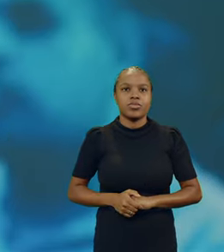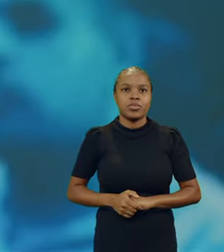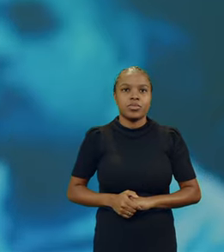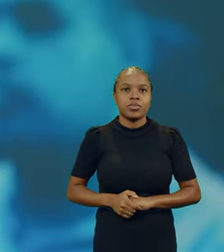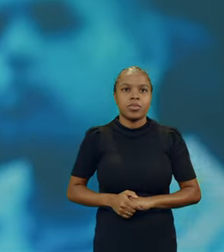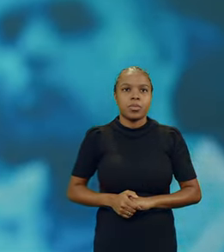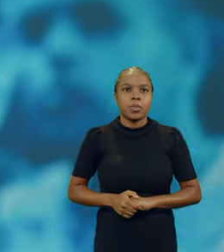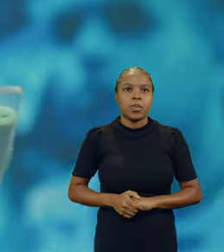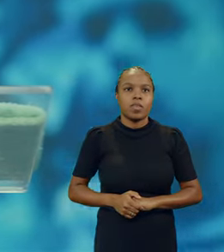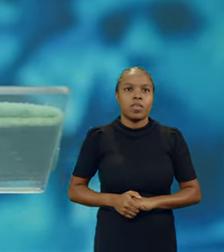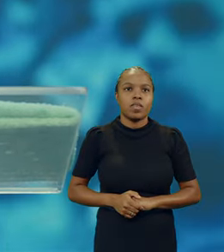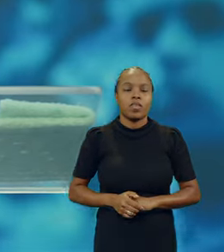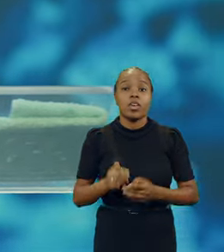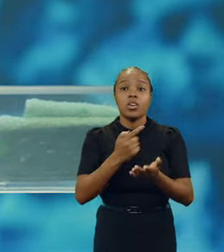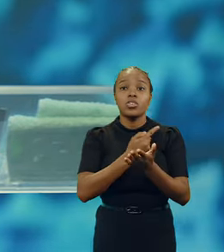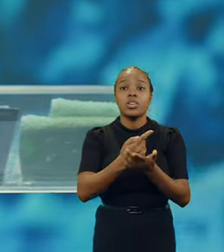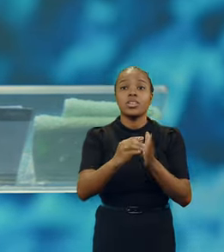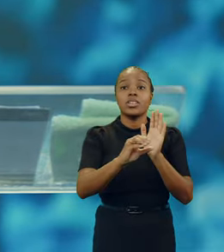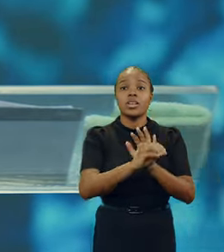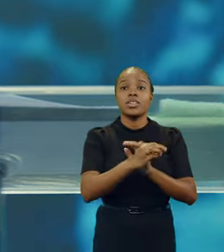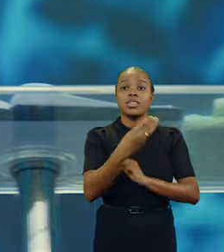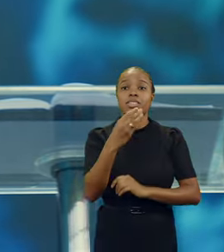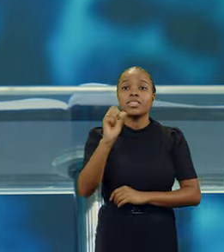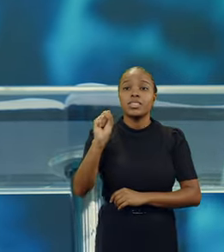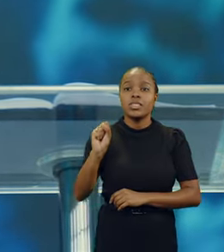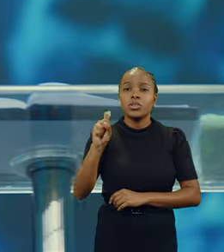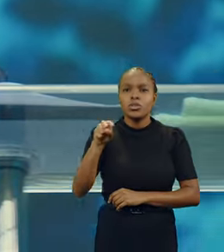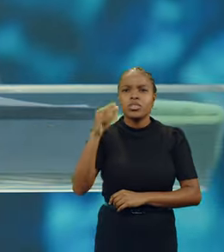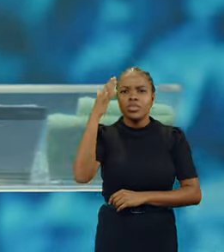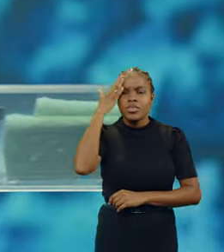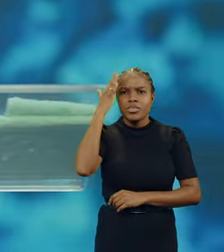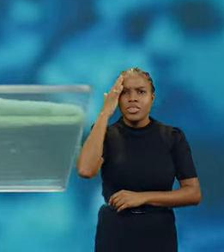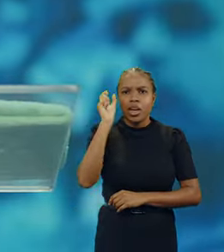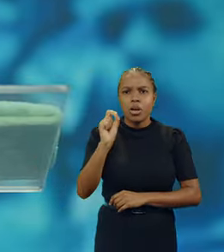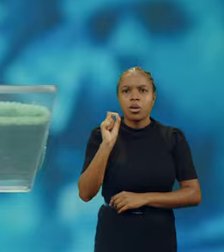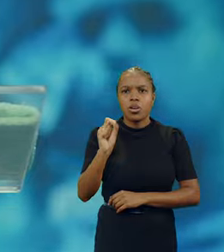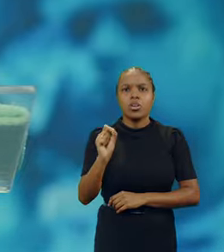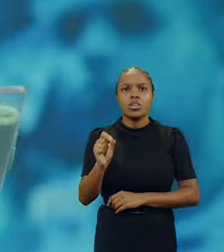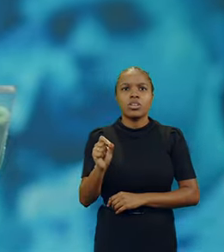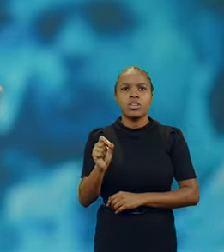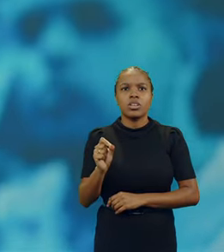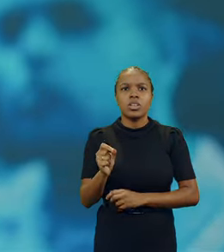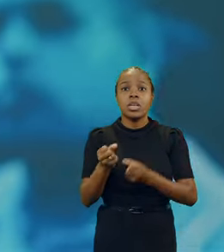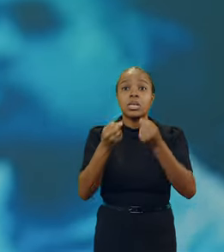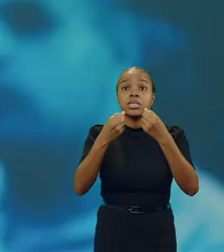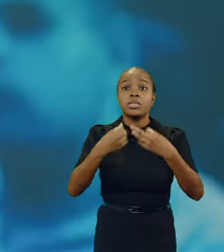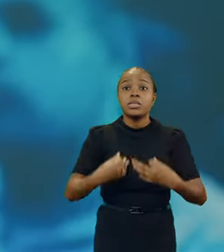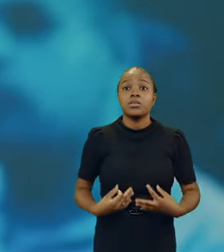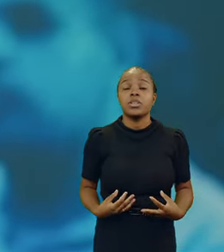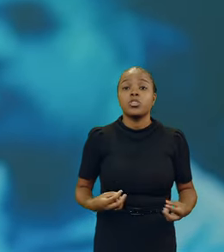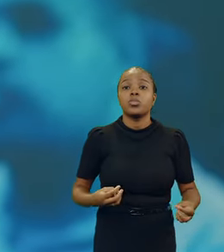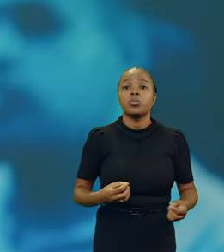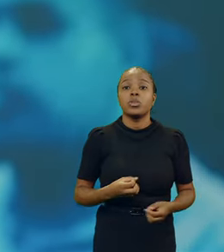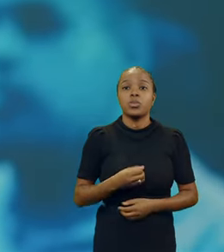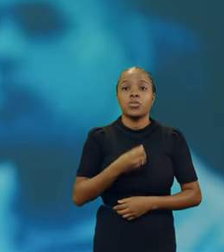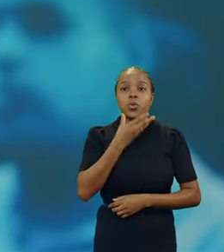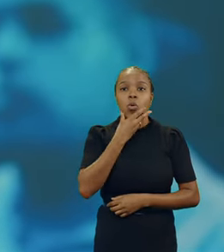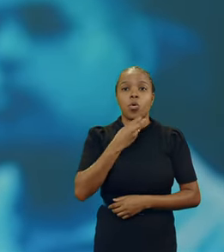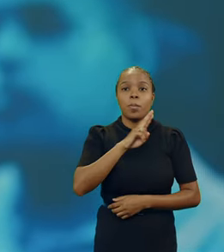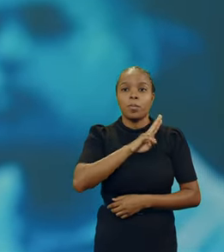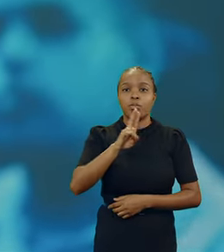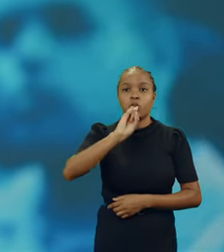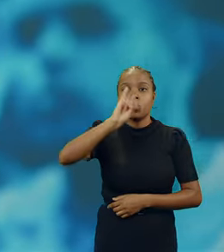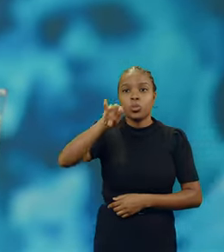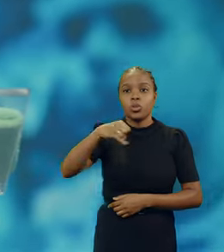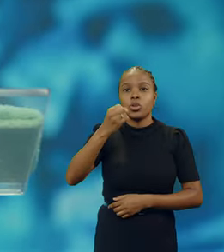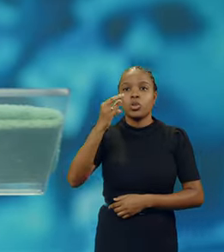O capítulo 38 de Gênesis, você sabe, fala sobre Judá e Tamar.